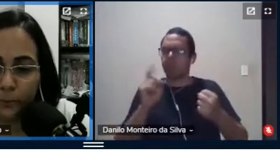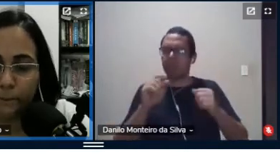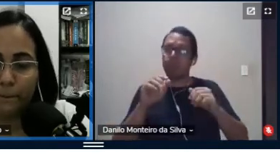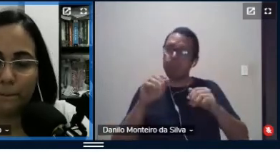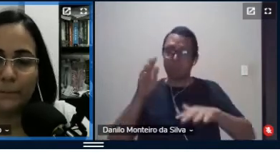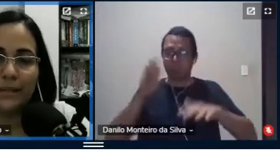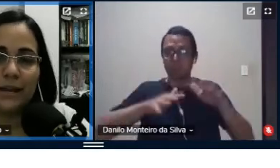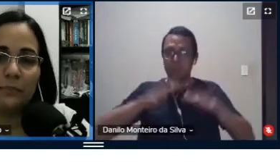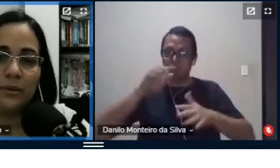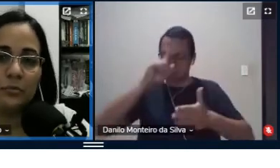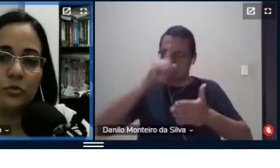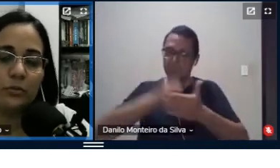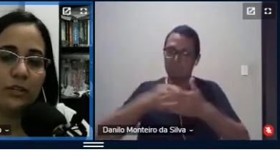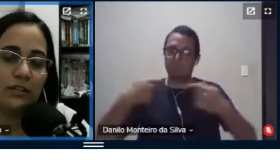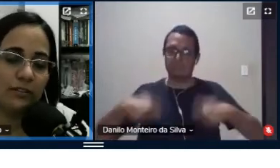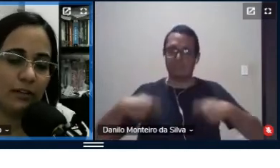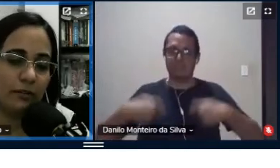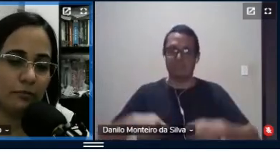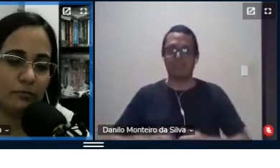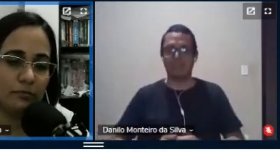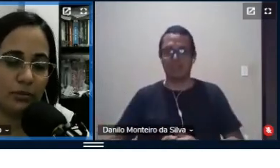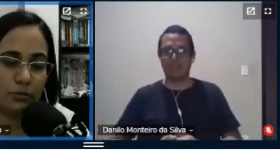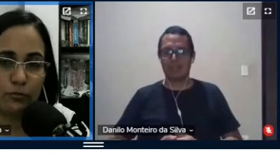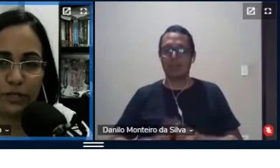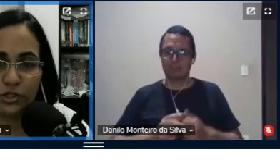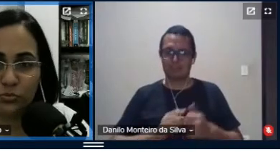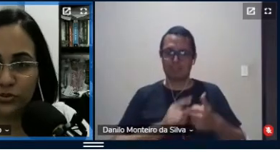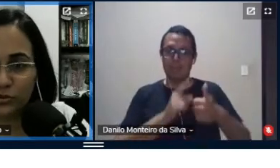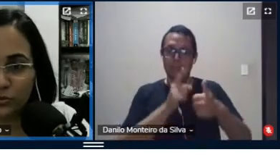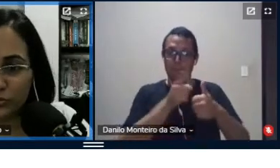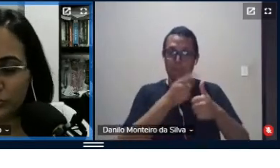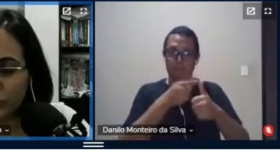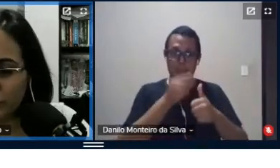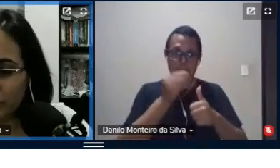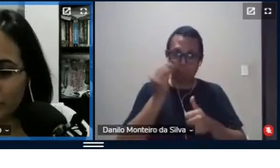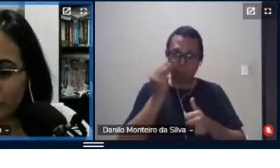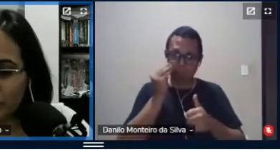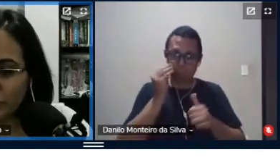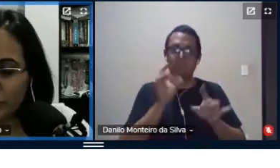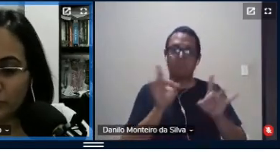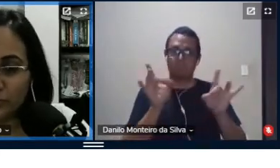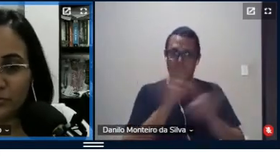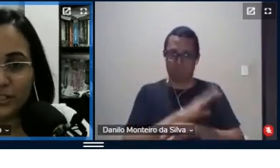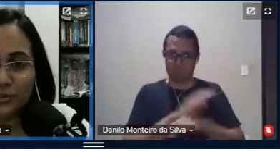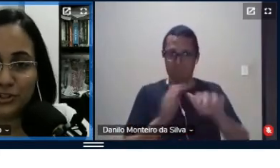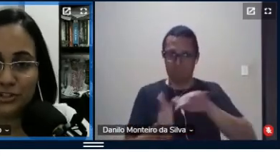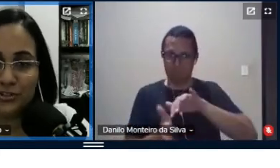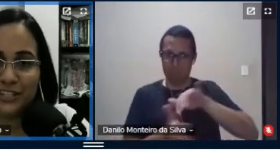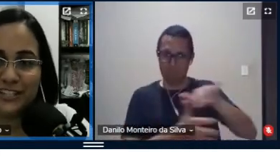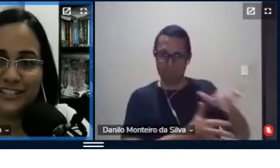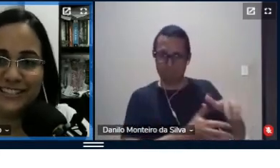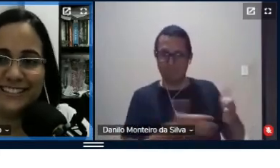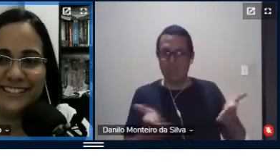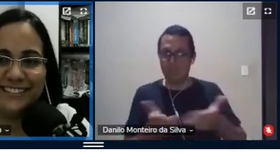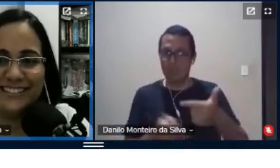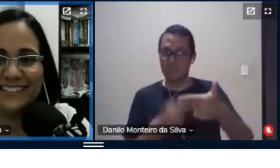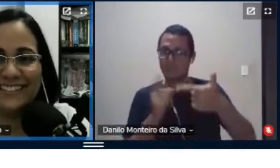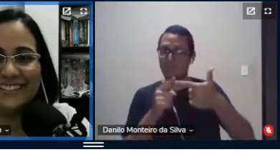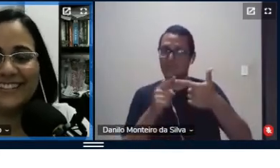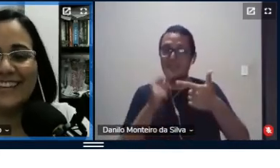Pronto. Acabamos o primeiro ensaio. Eu vou partir para o segundo. Vamos ver até onde a gente consegue ir.